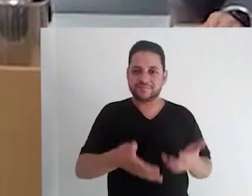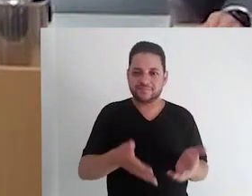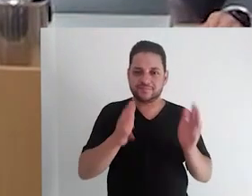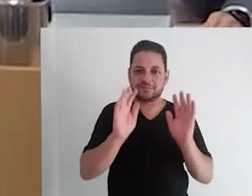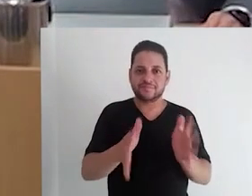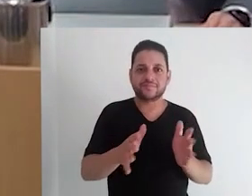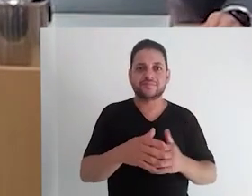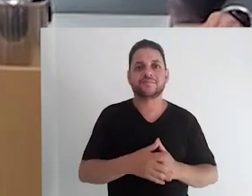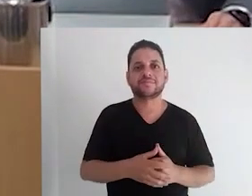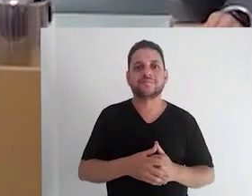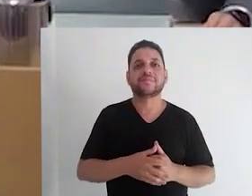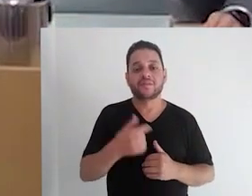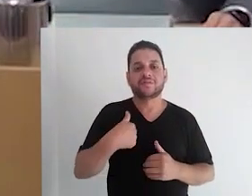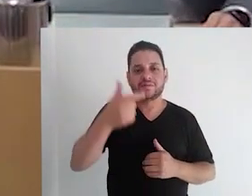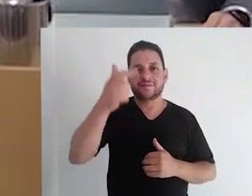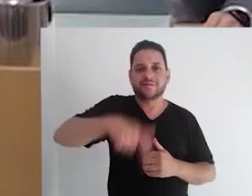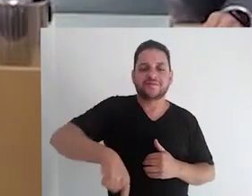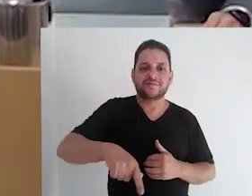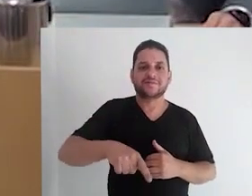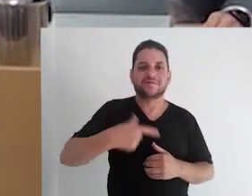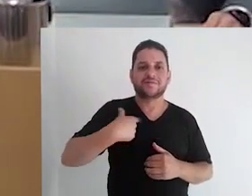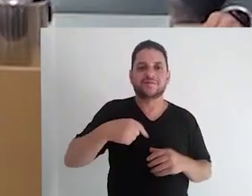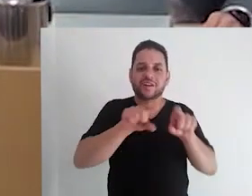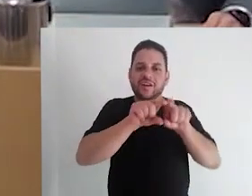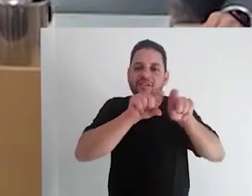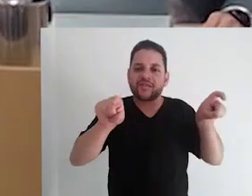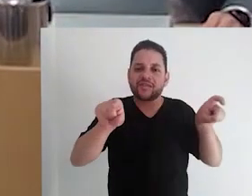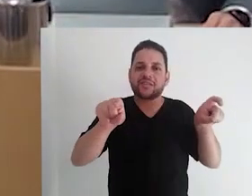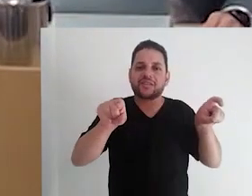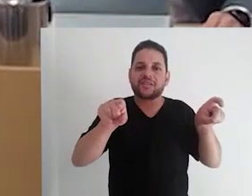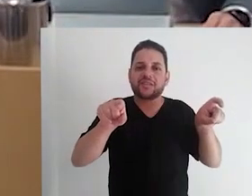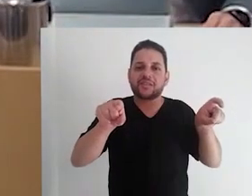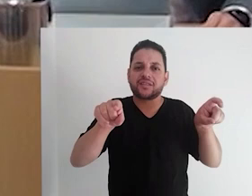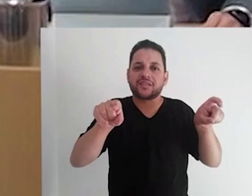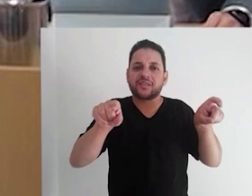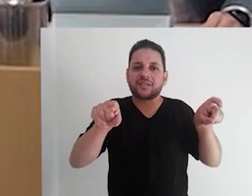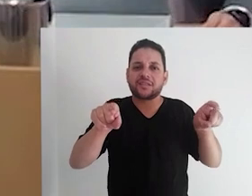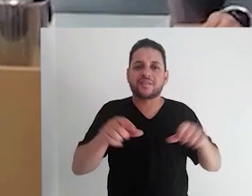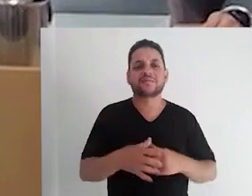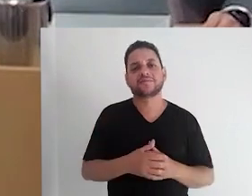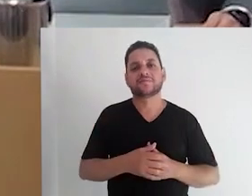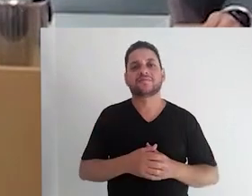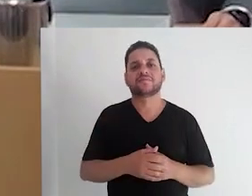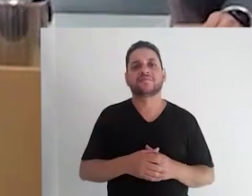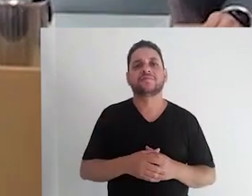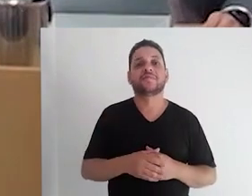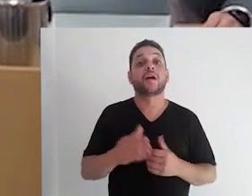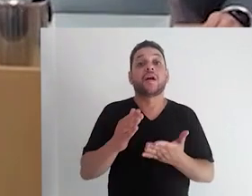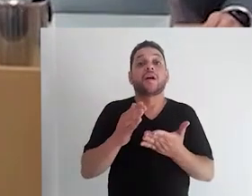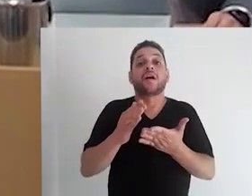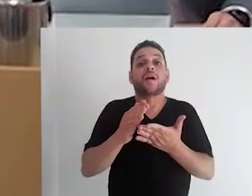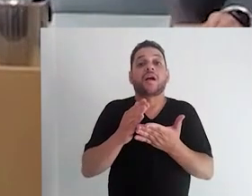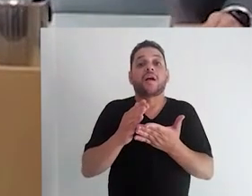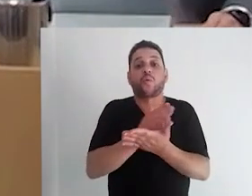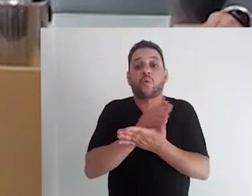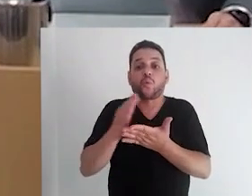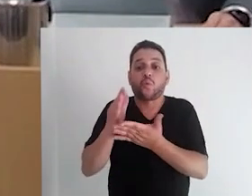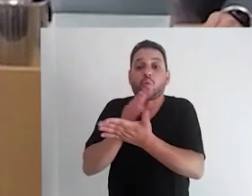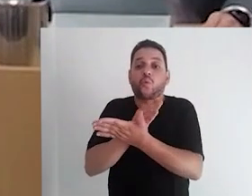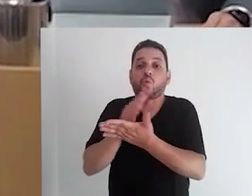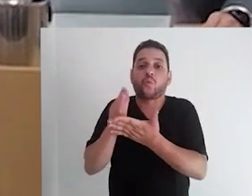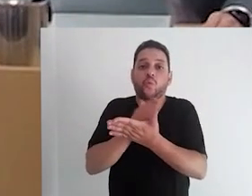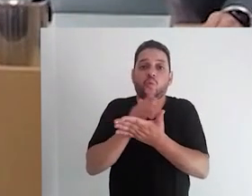eu até repito, porque é uma frase muito pequenininha, o Beato Carlo Acuti falava que alguns nascem,